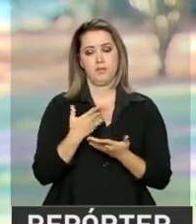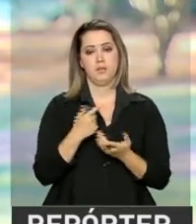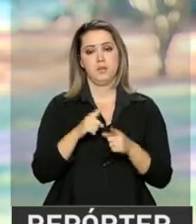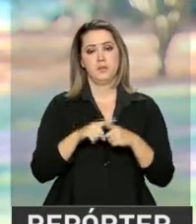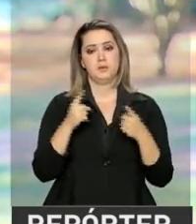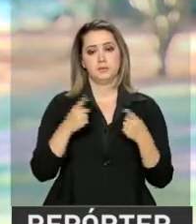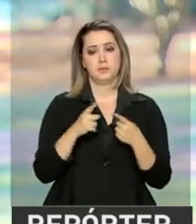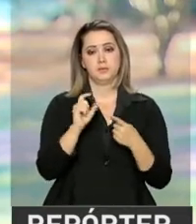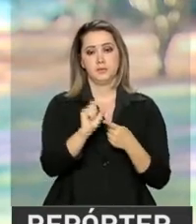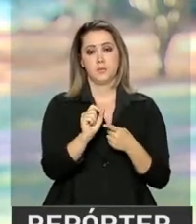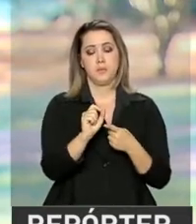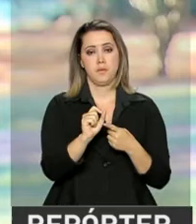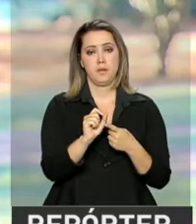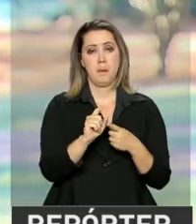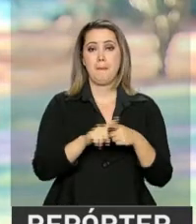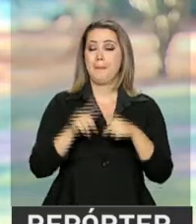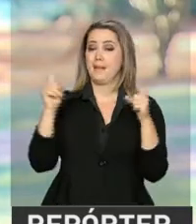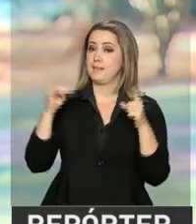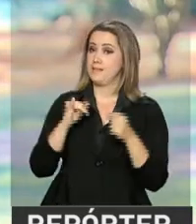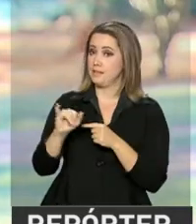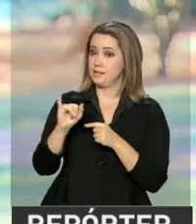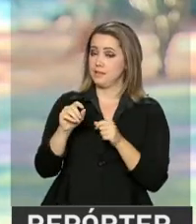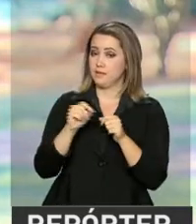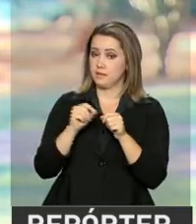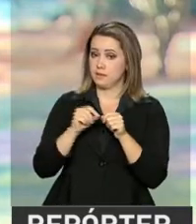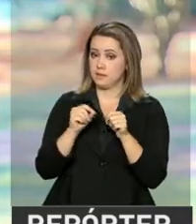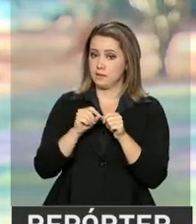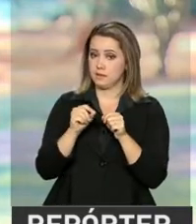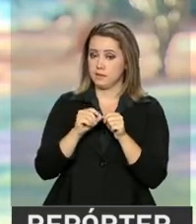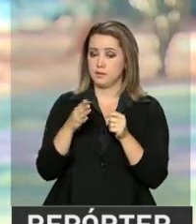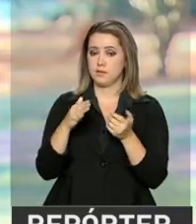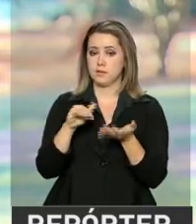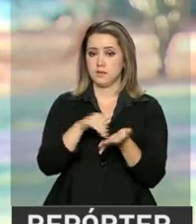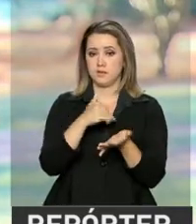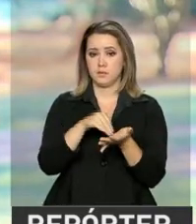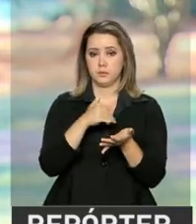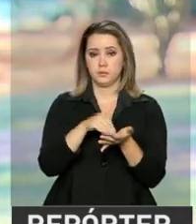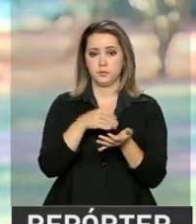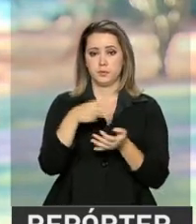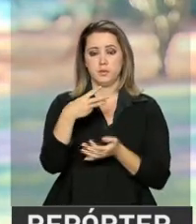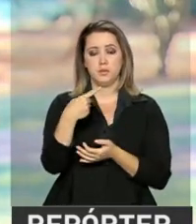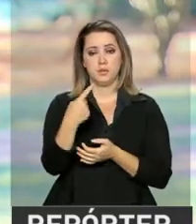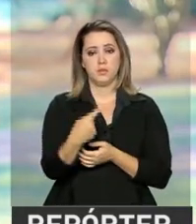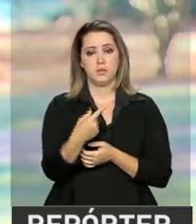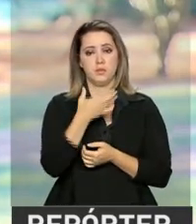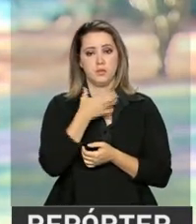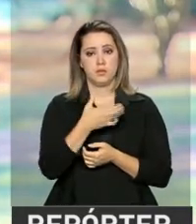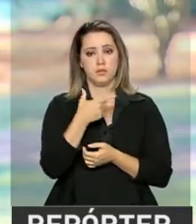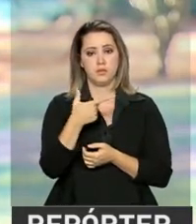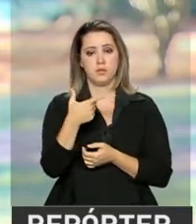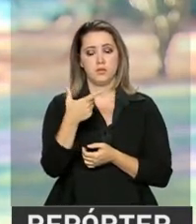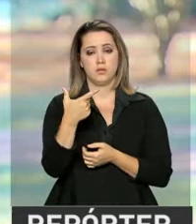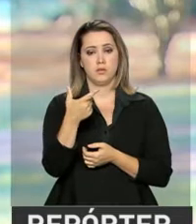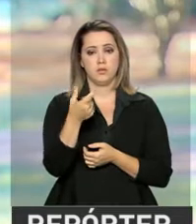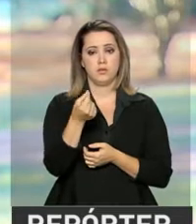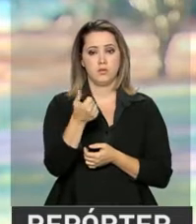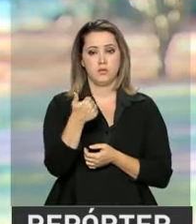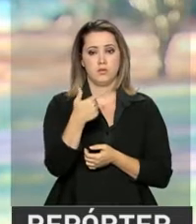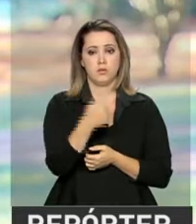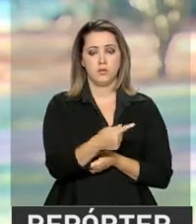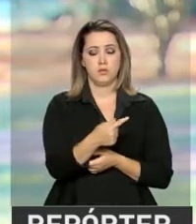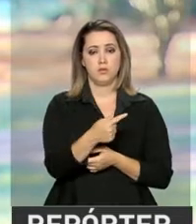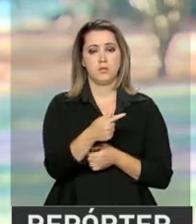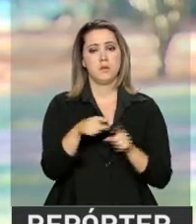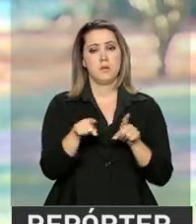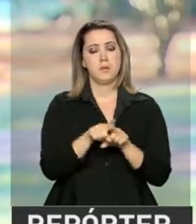cadastro você não realizar o cadastro mais se ele não fizer o cadastro até 31 de dezembro de 2017 a partir dessa